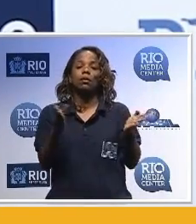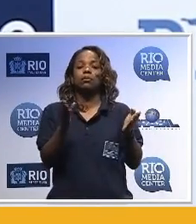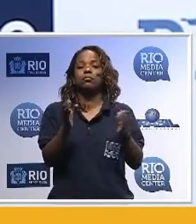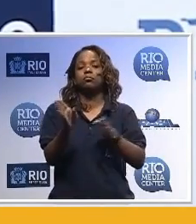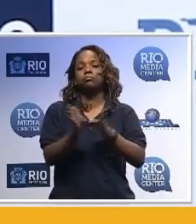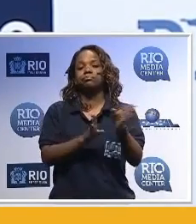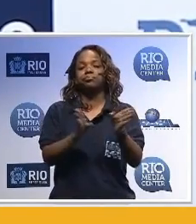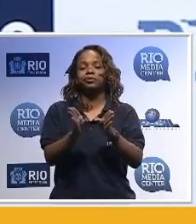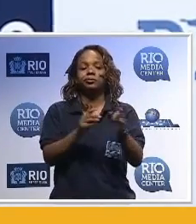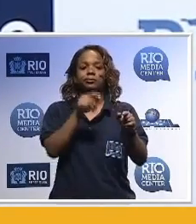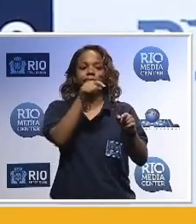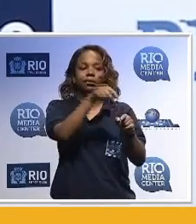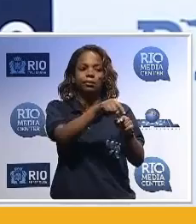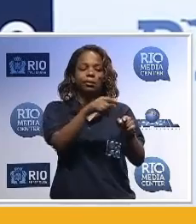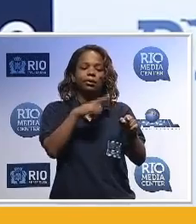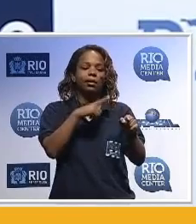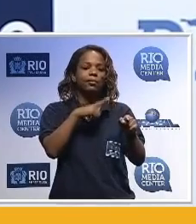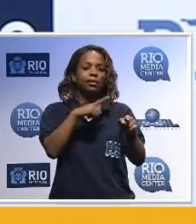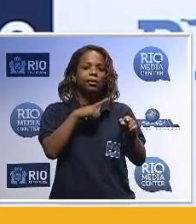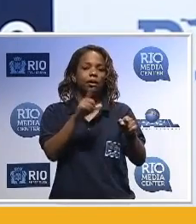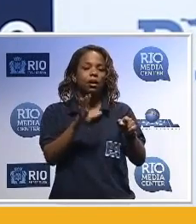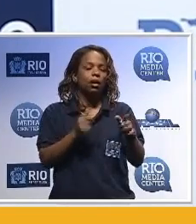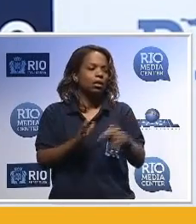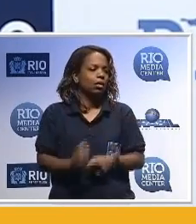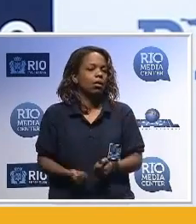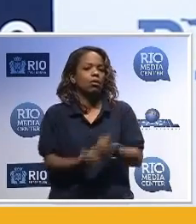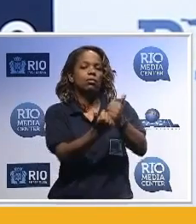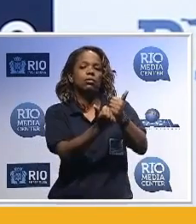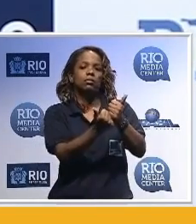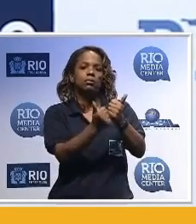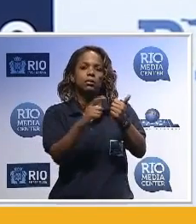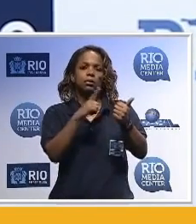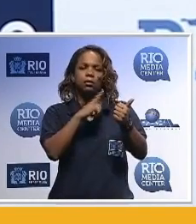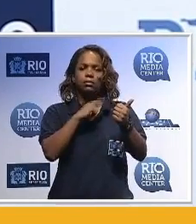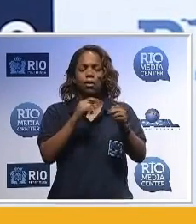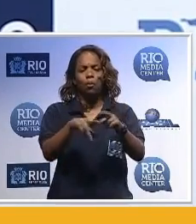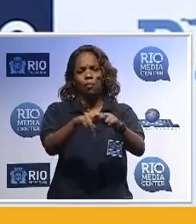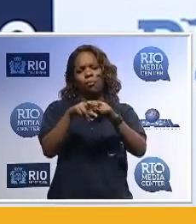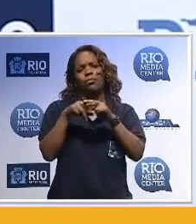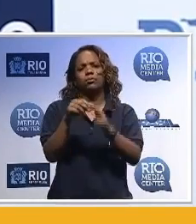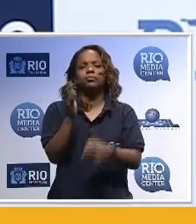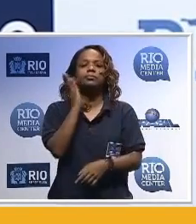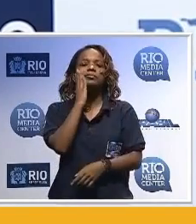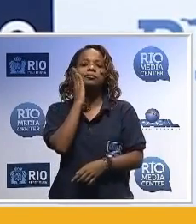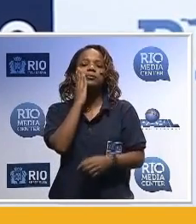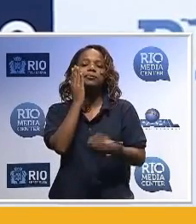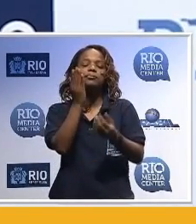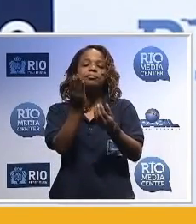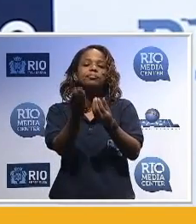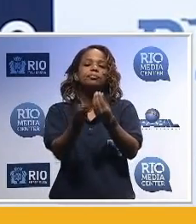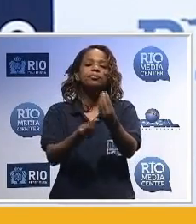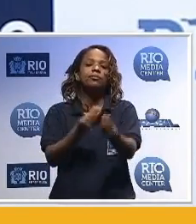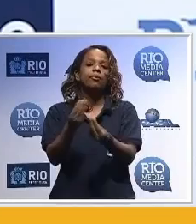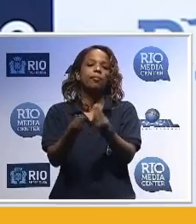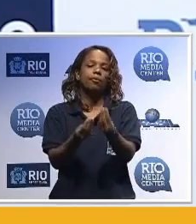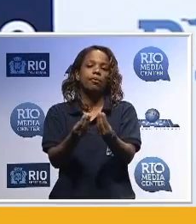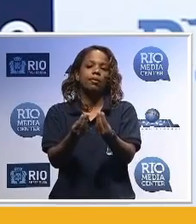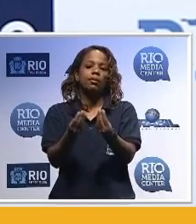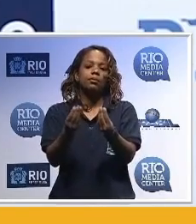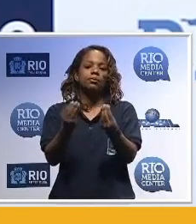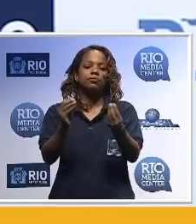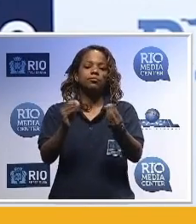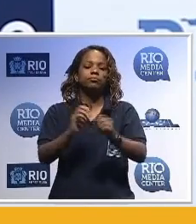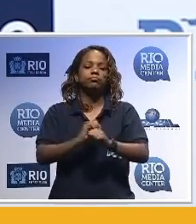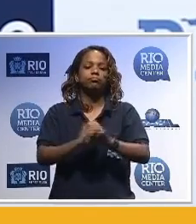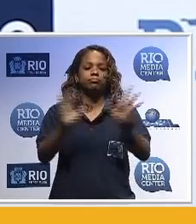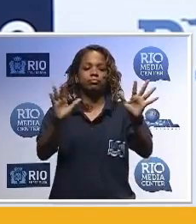que é feita com a nossa cadeia produtiva, no sentido de cada vez mais ampliar o